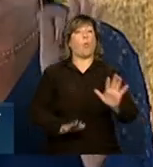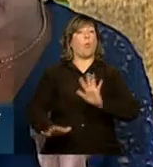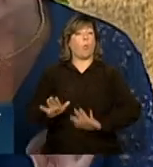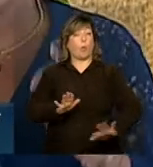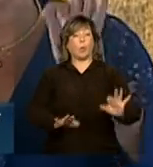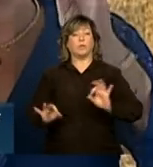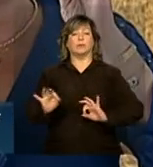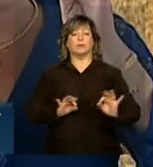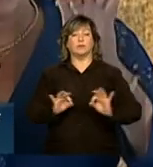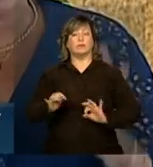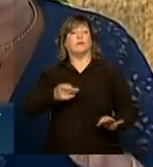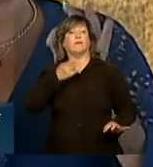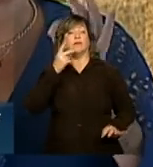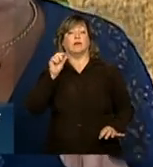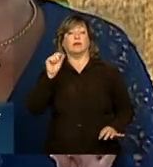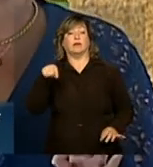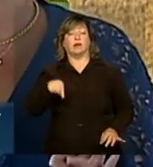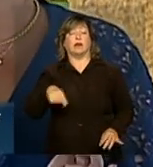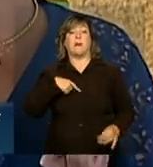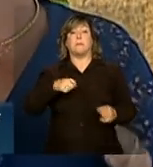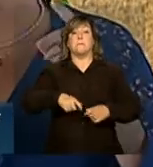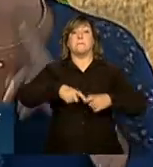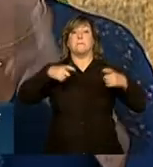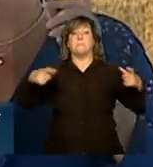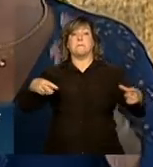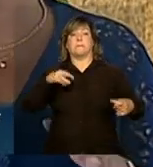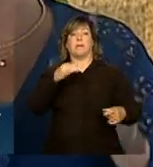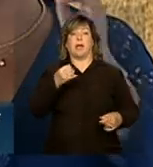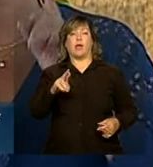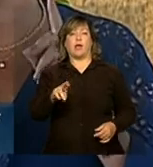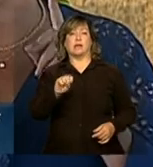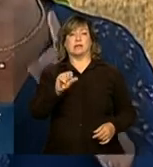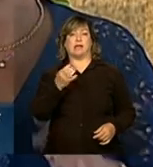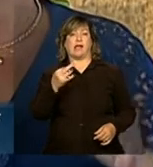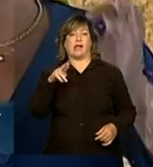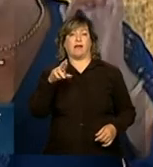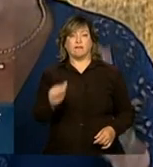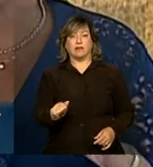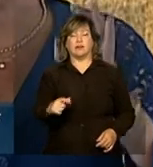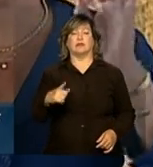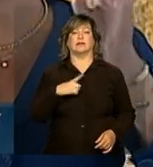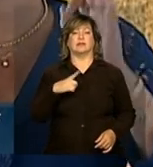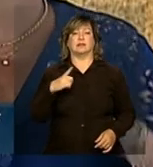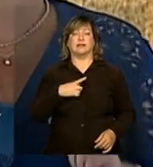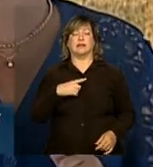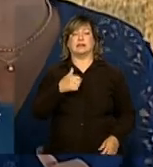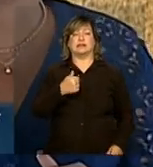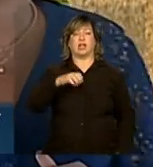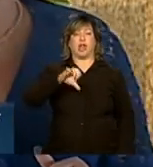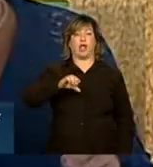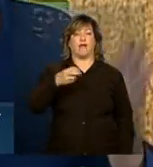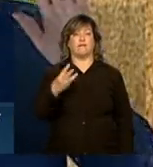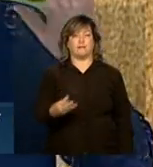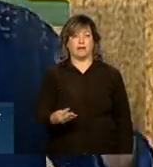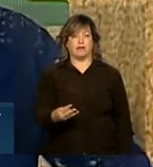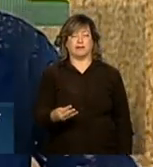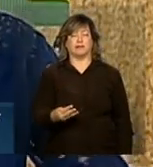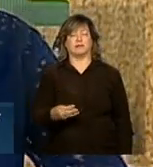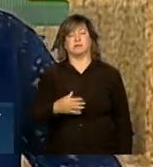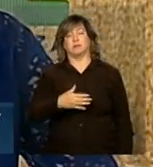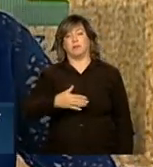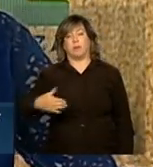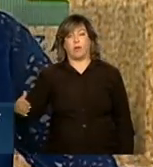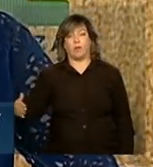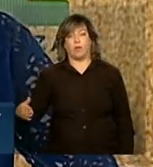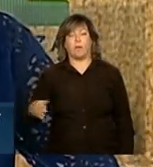cuidadosamente, disse que a maior safra, e já é a maior com esse número, é 193 e